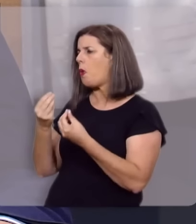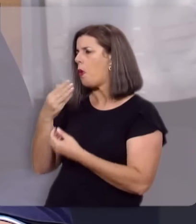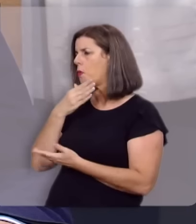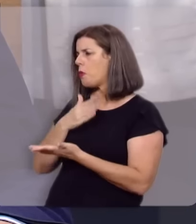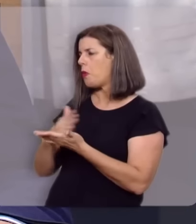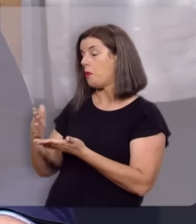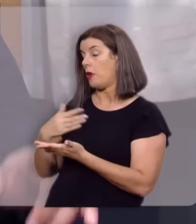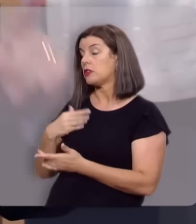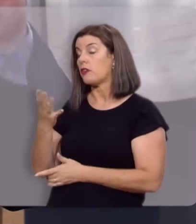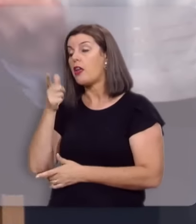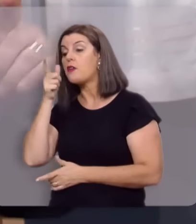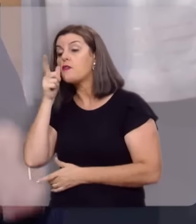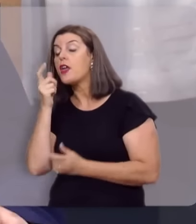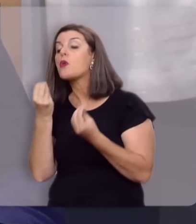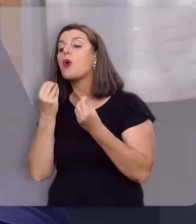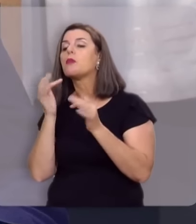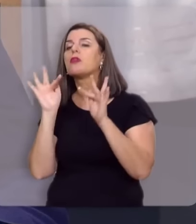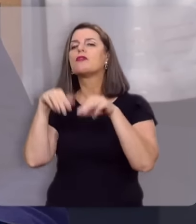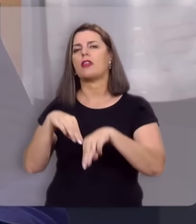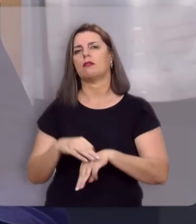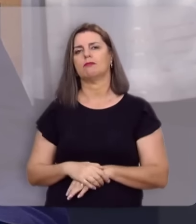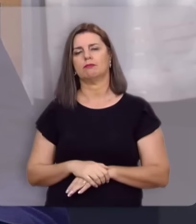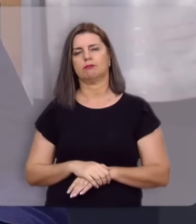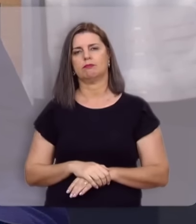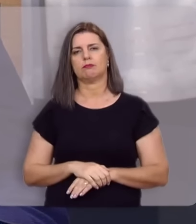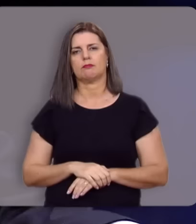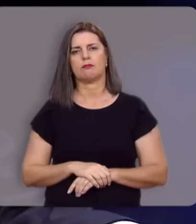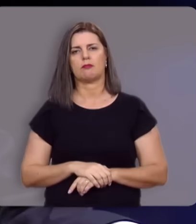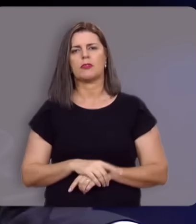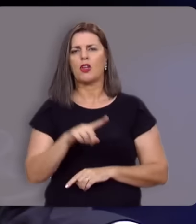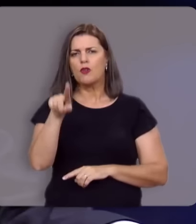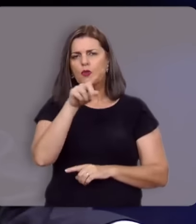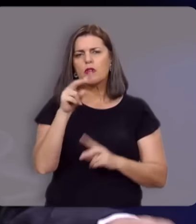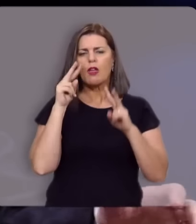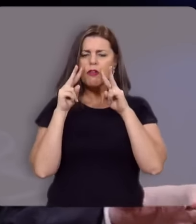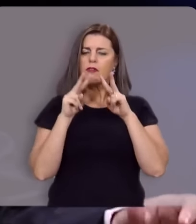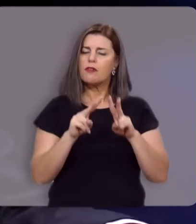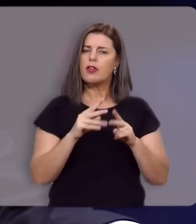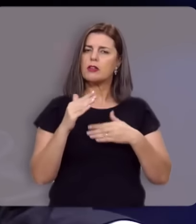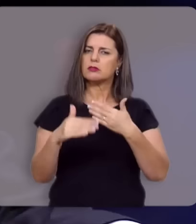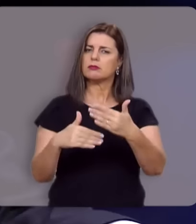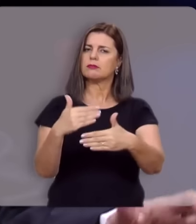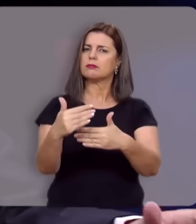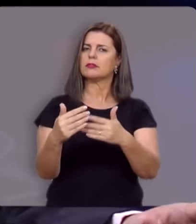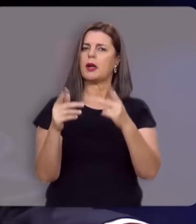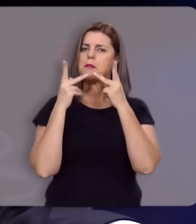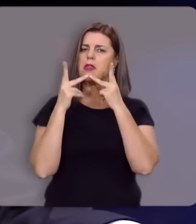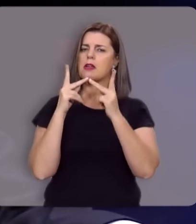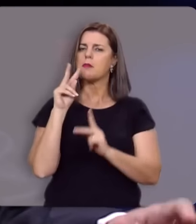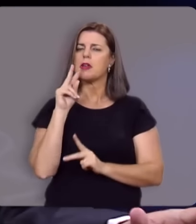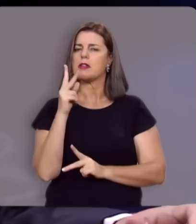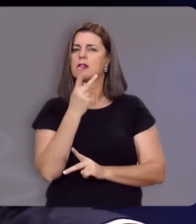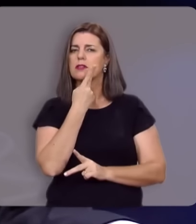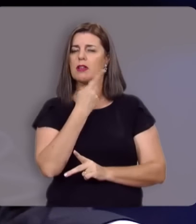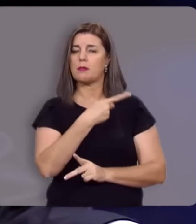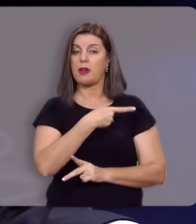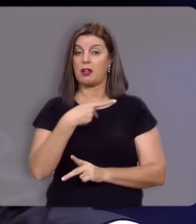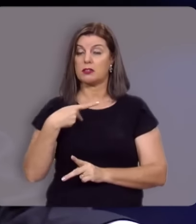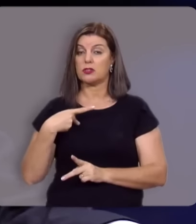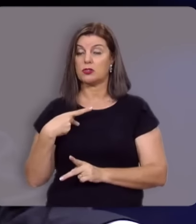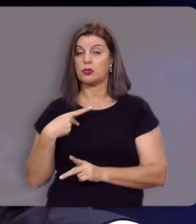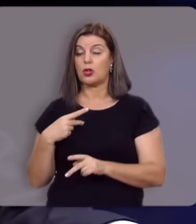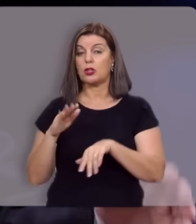homem começa, eu quero saber como ele termina. Amém. E que você acompanhe na sequência essa mensagem do reverendo